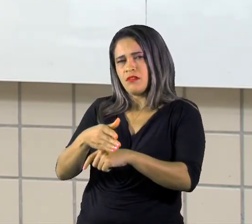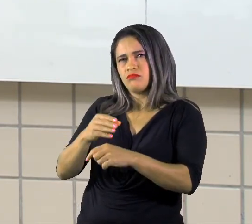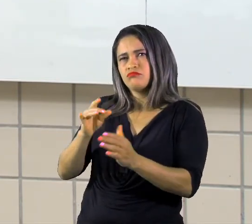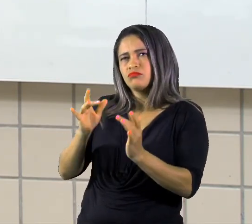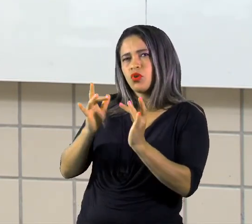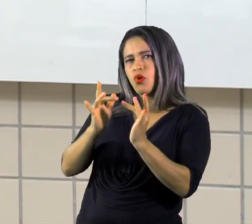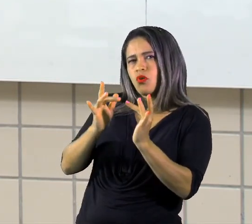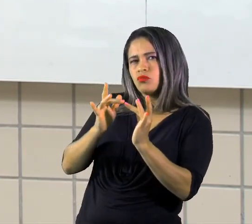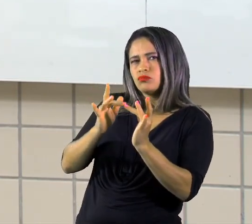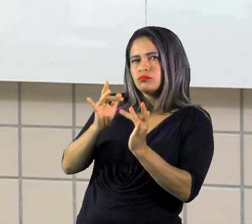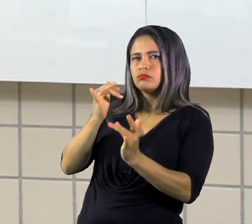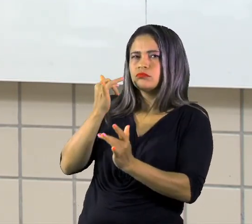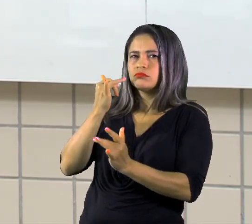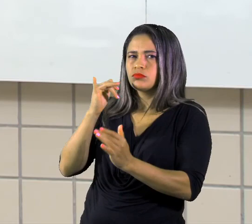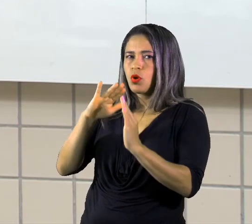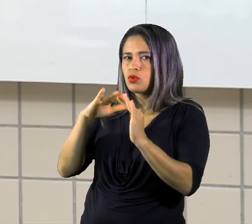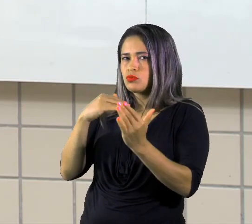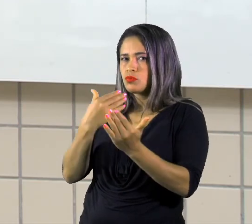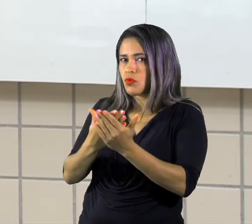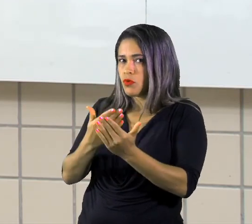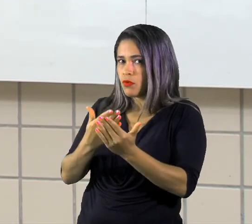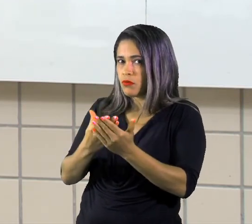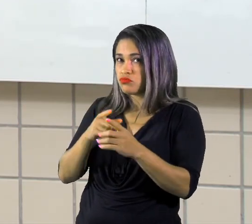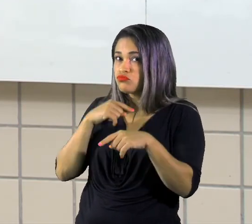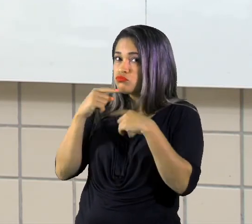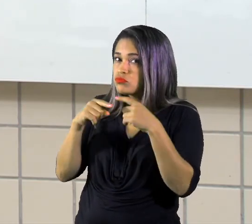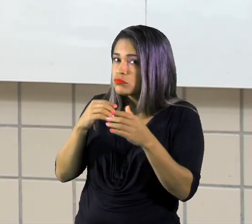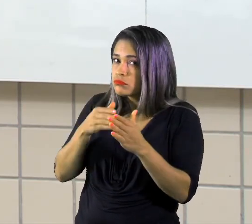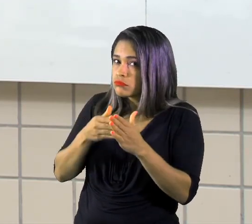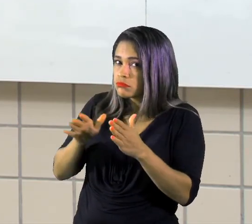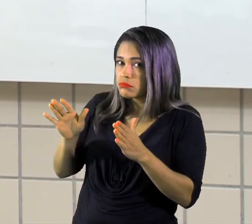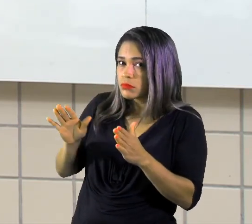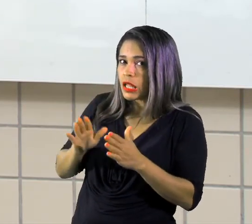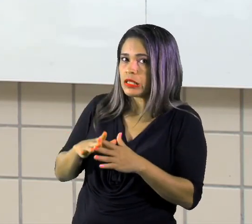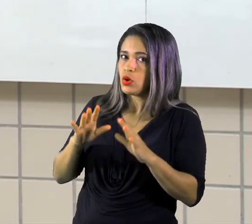essa dúvida. Não esqueçam de se prevenir, de